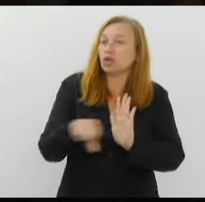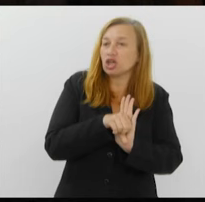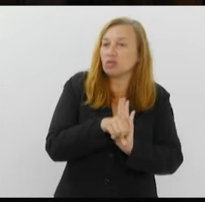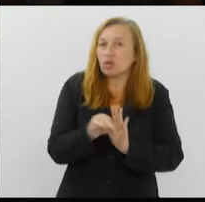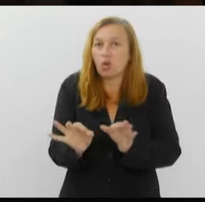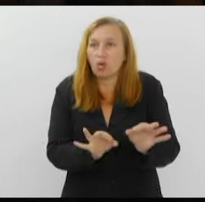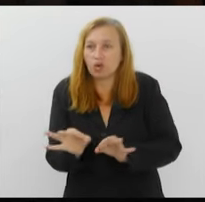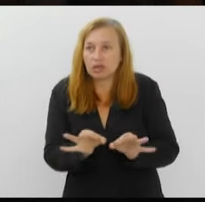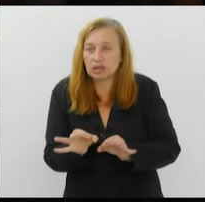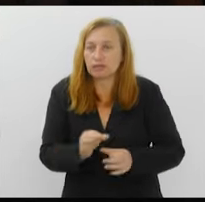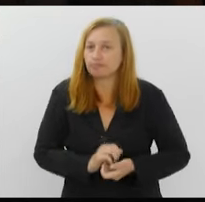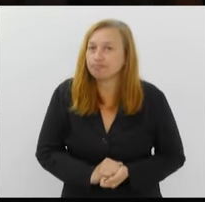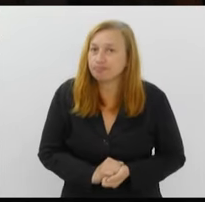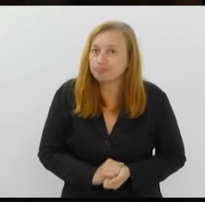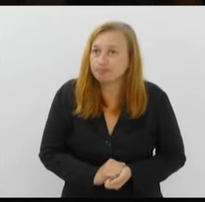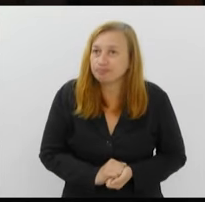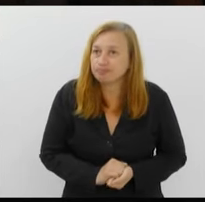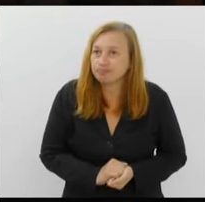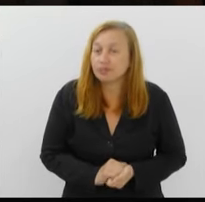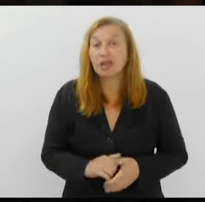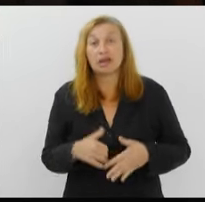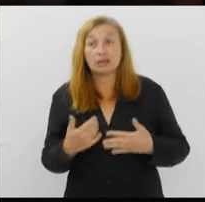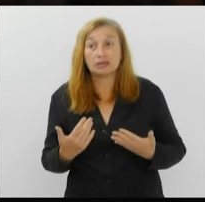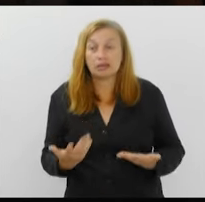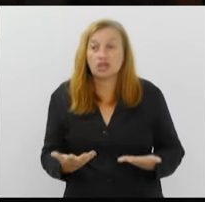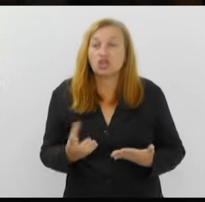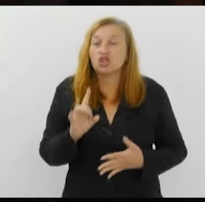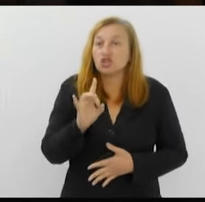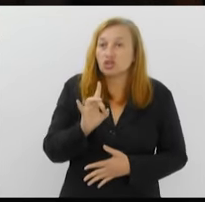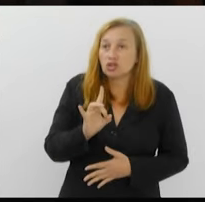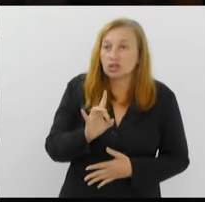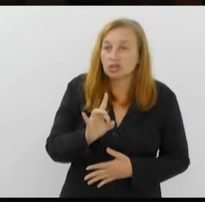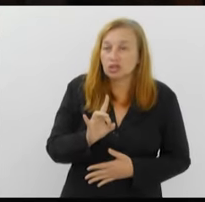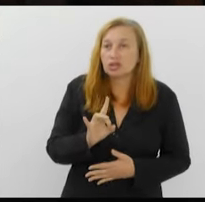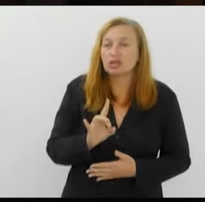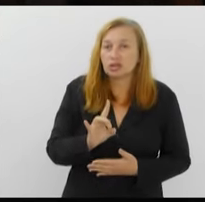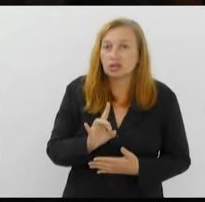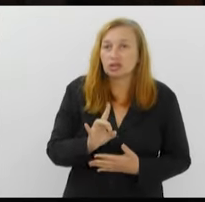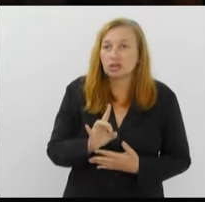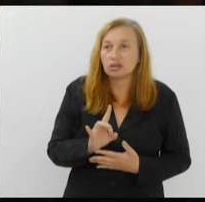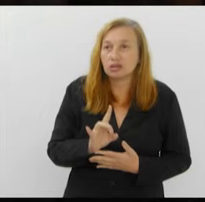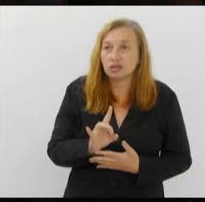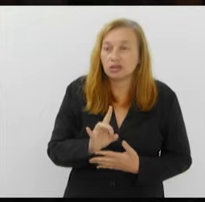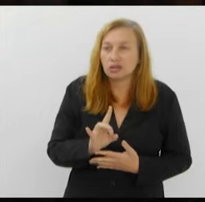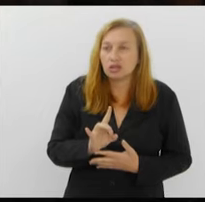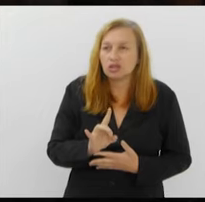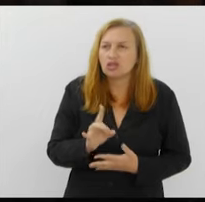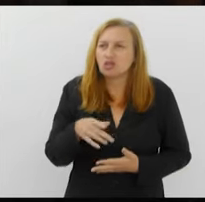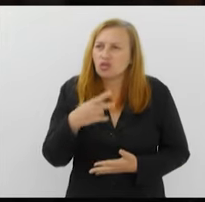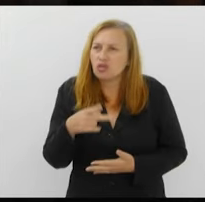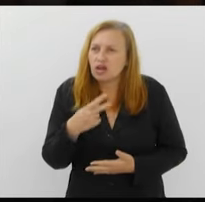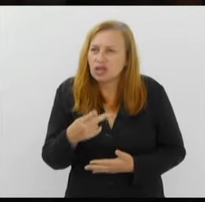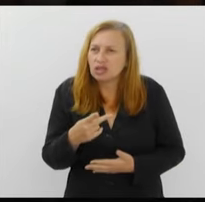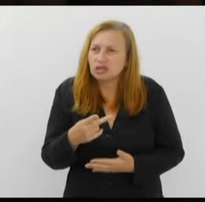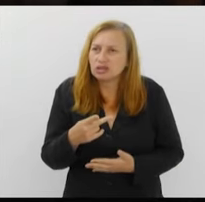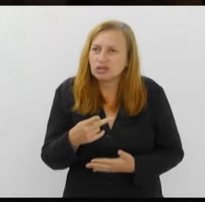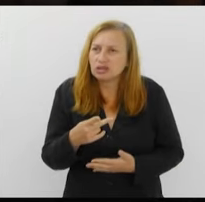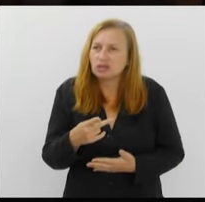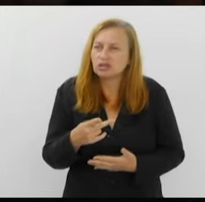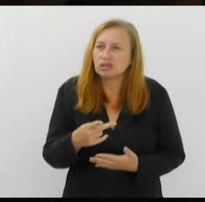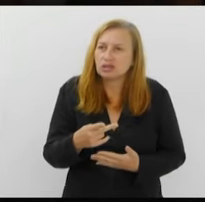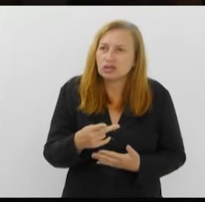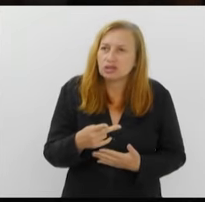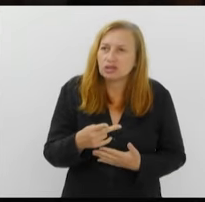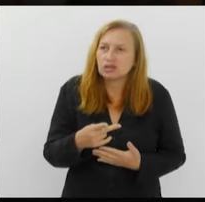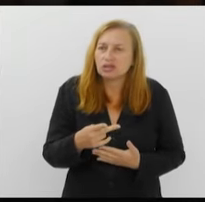organizado. O Rio de Janeiro precisa disso. O governador Cláudio Castro garante agora que vai assumir